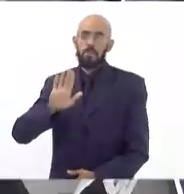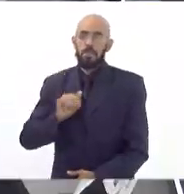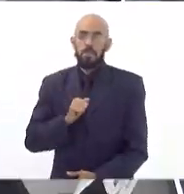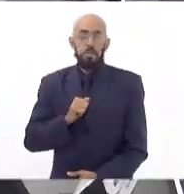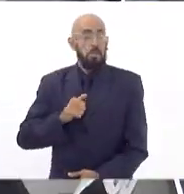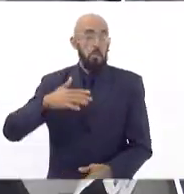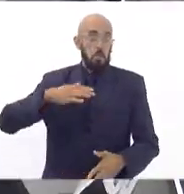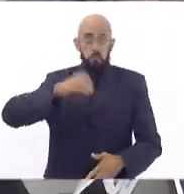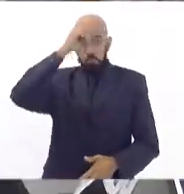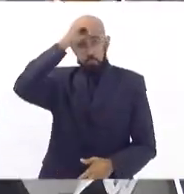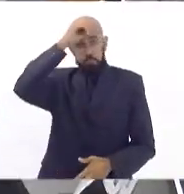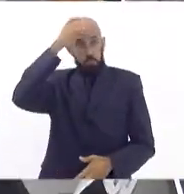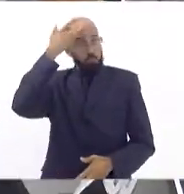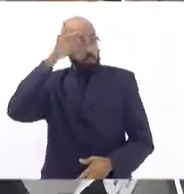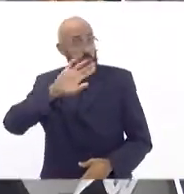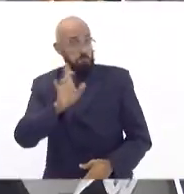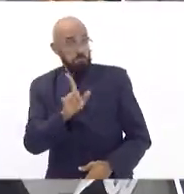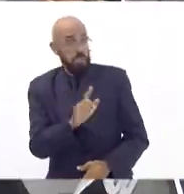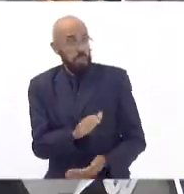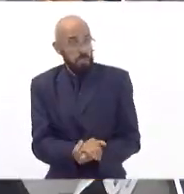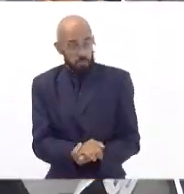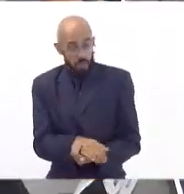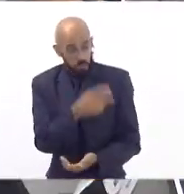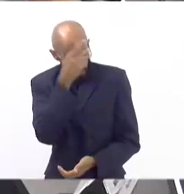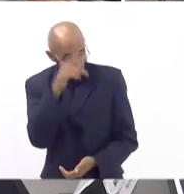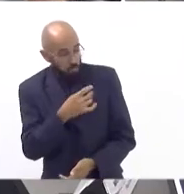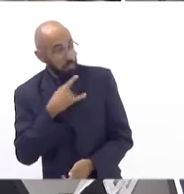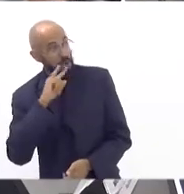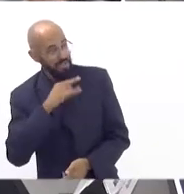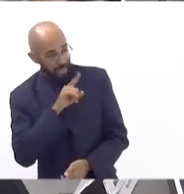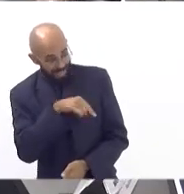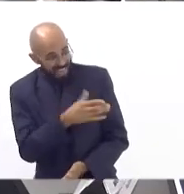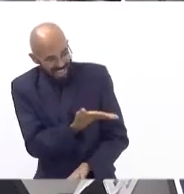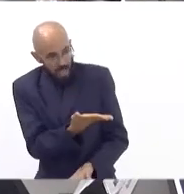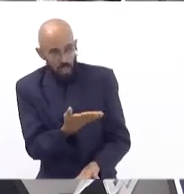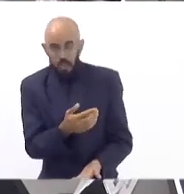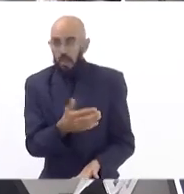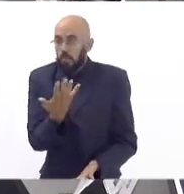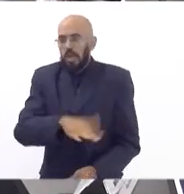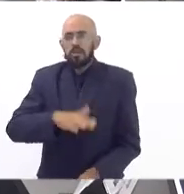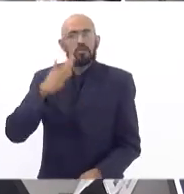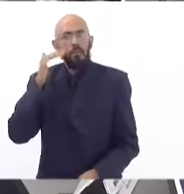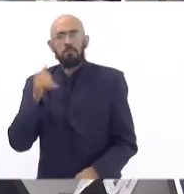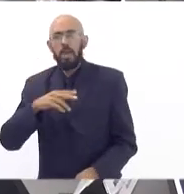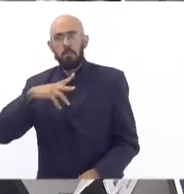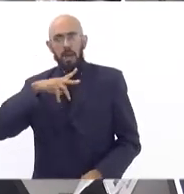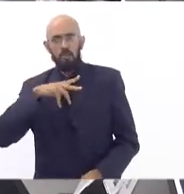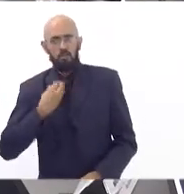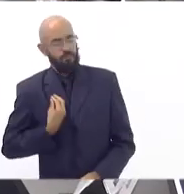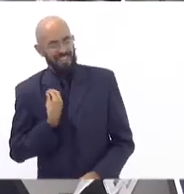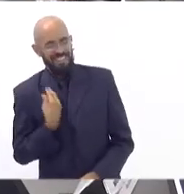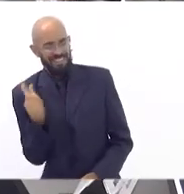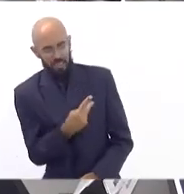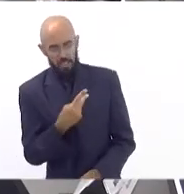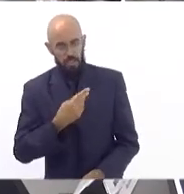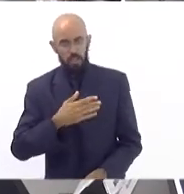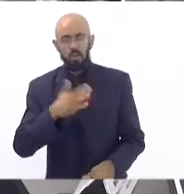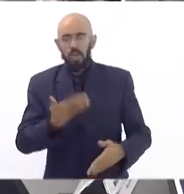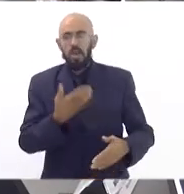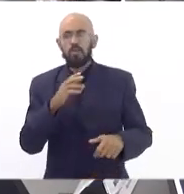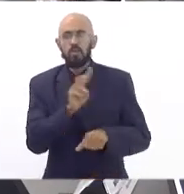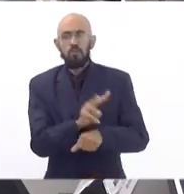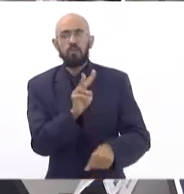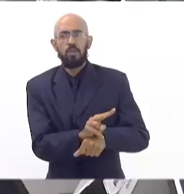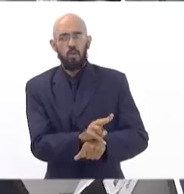eu não sei de nada você nem que tomou whisky tomou vodka e eu quero saber da vida pastor eu não quero sair daqui do Trabalhador eu tô aqui pra diferente eu usuário